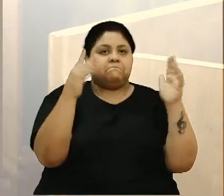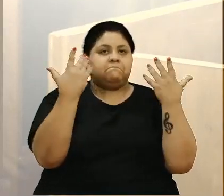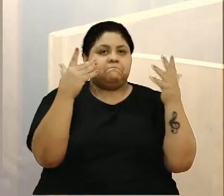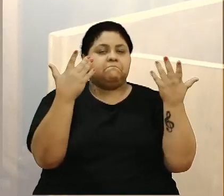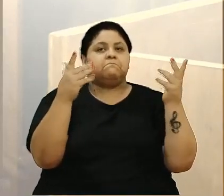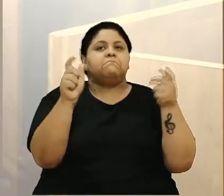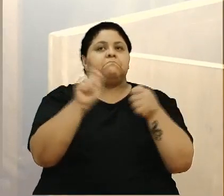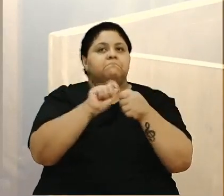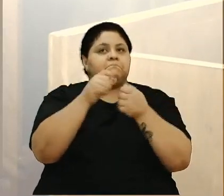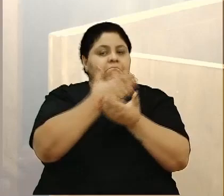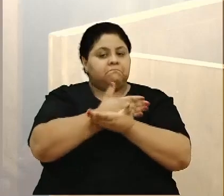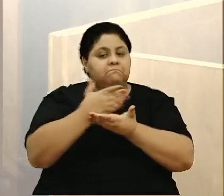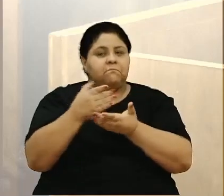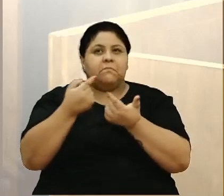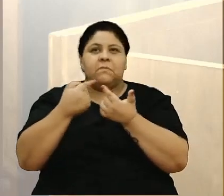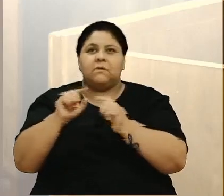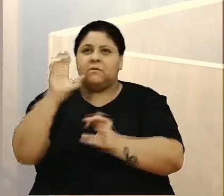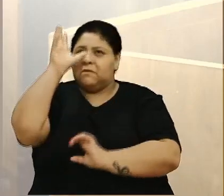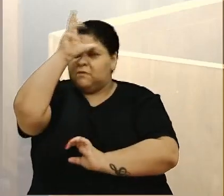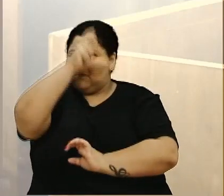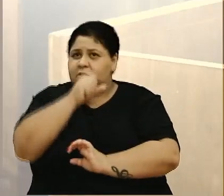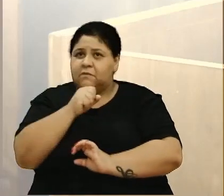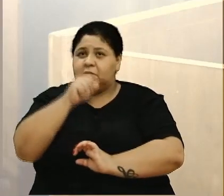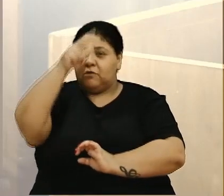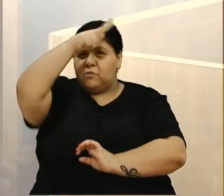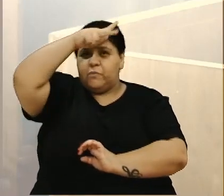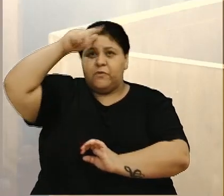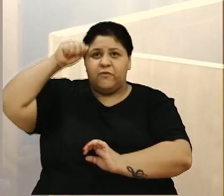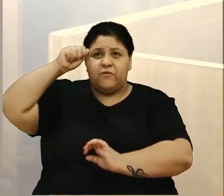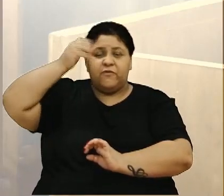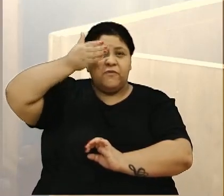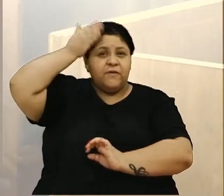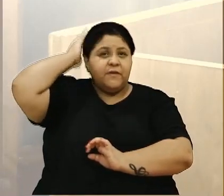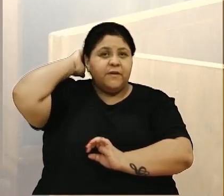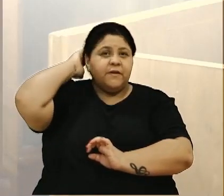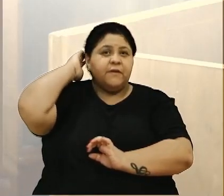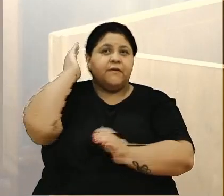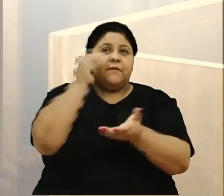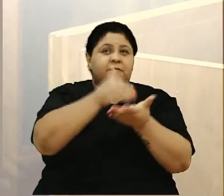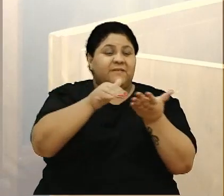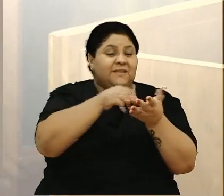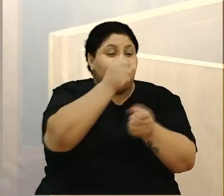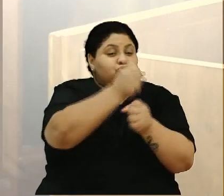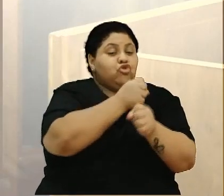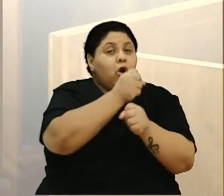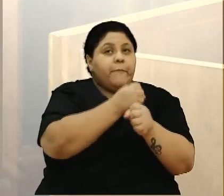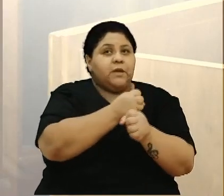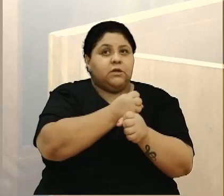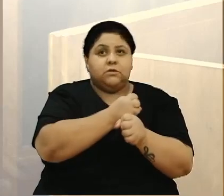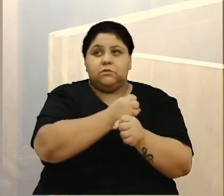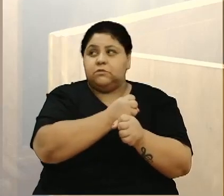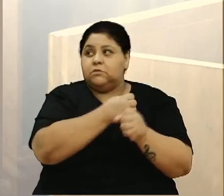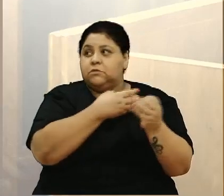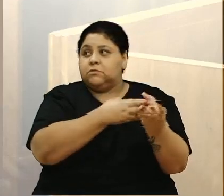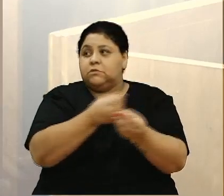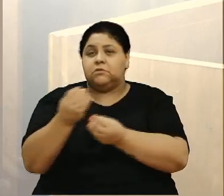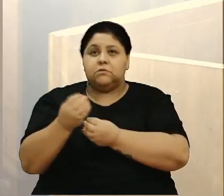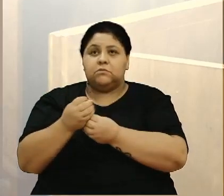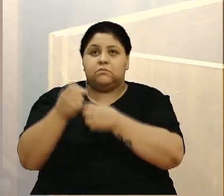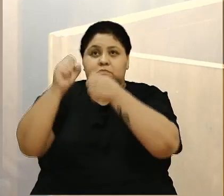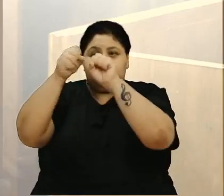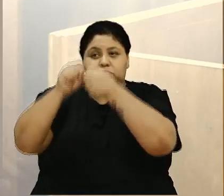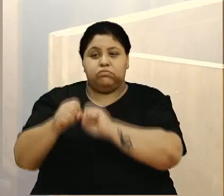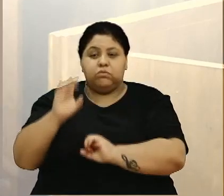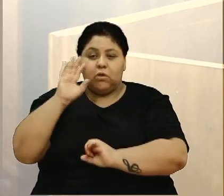vai iniciar. Mas ele aprendeu com o prefeito Alceu, que quando ele foi secretário de obras do prefeito Alceu. Então, se muitos desastres não aconteceram em